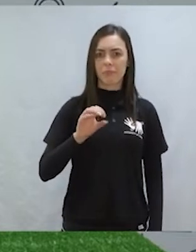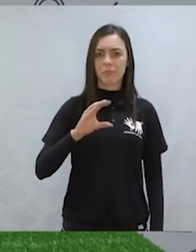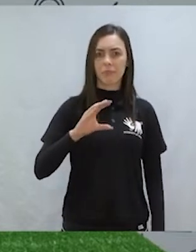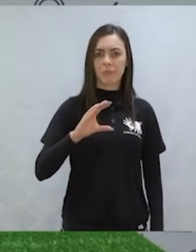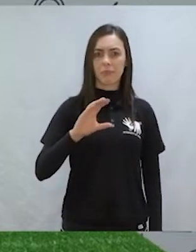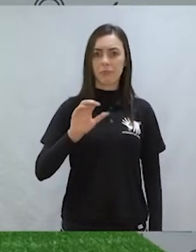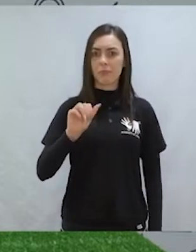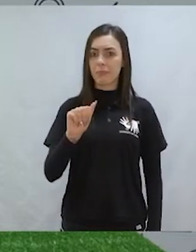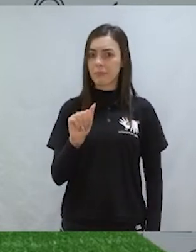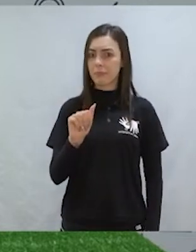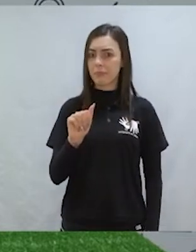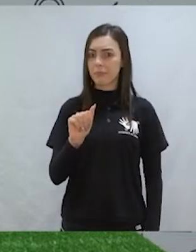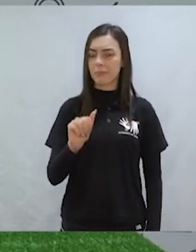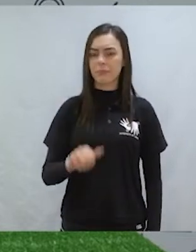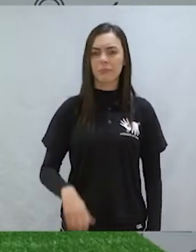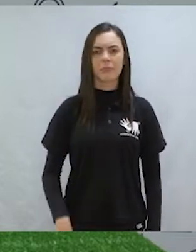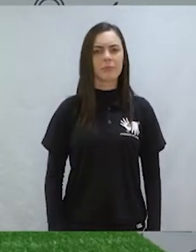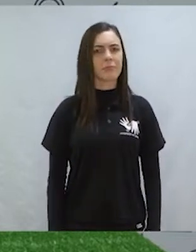Boca.